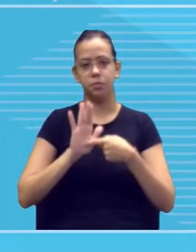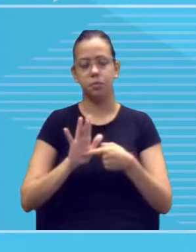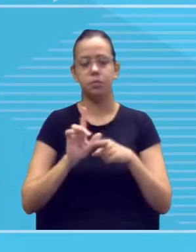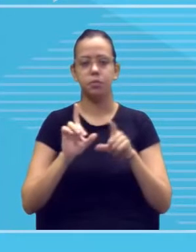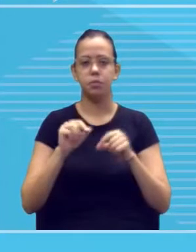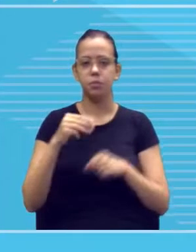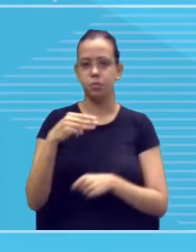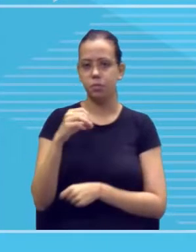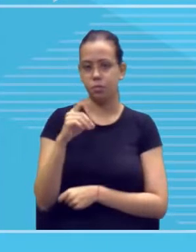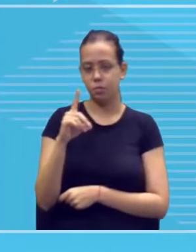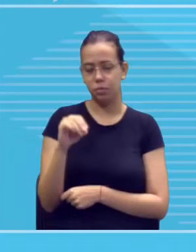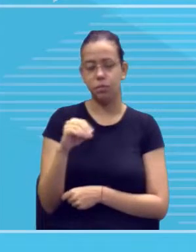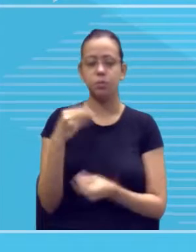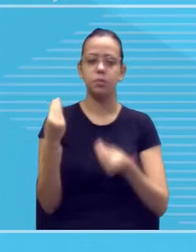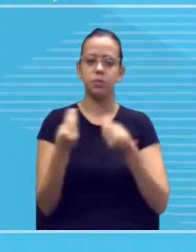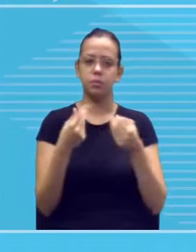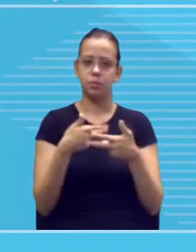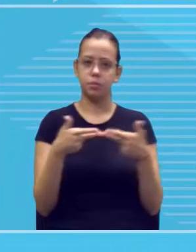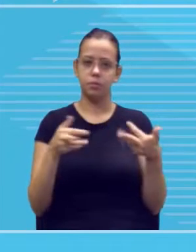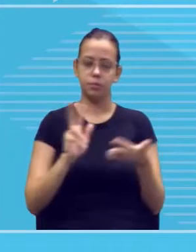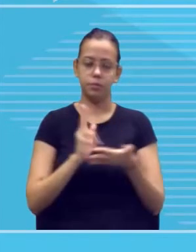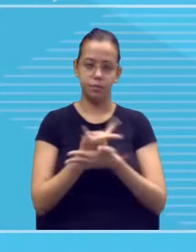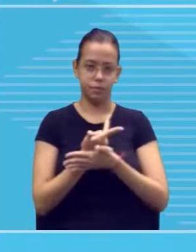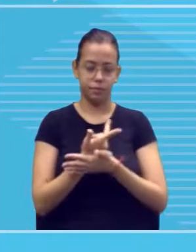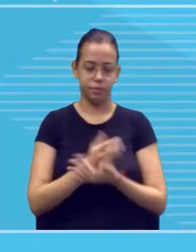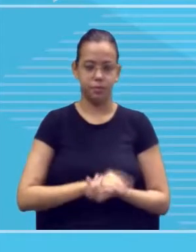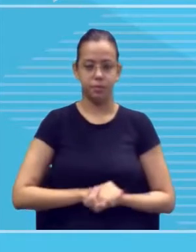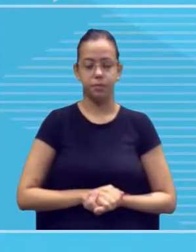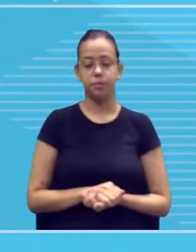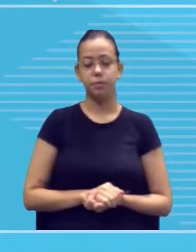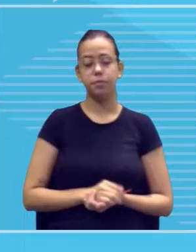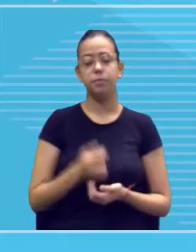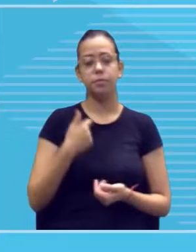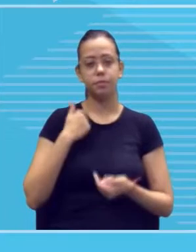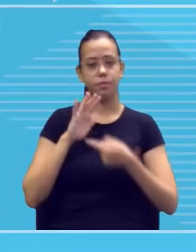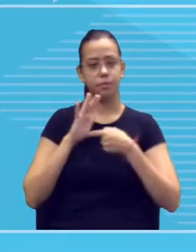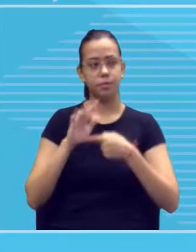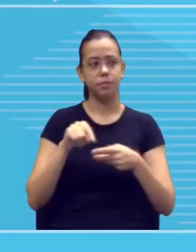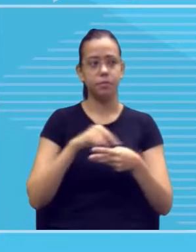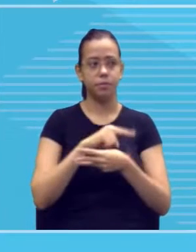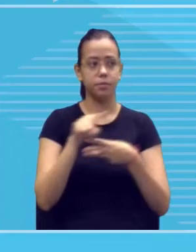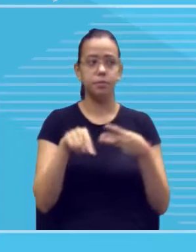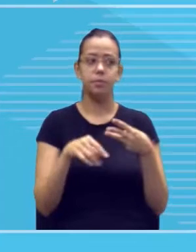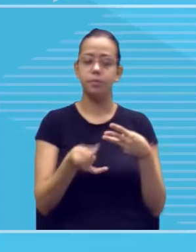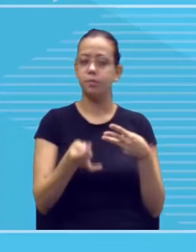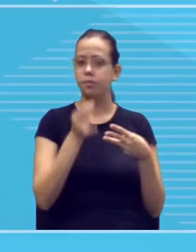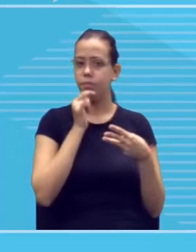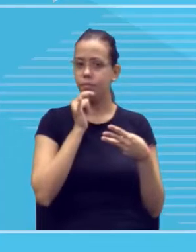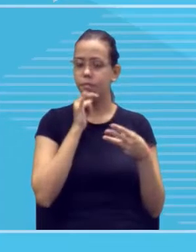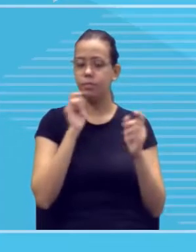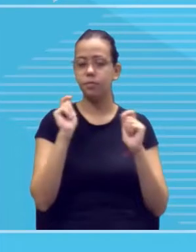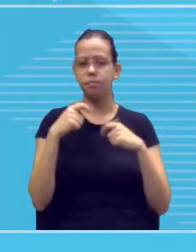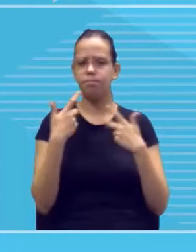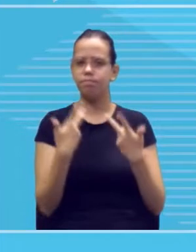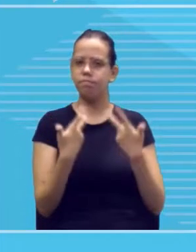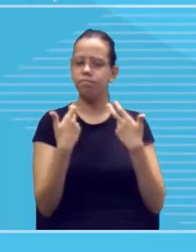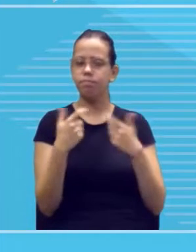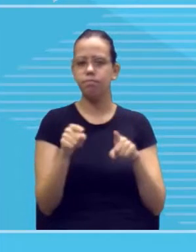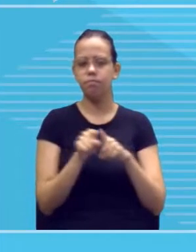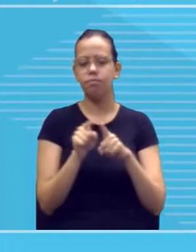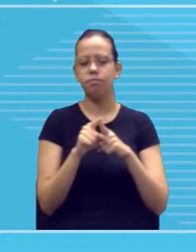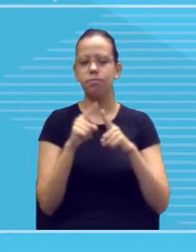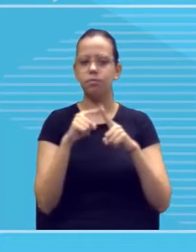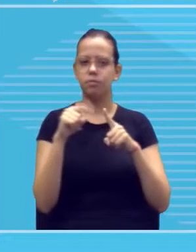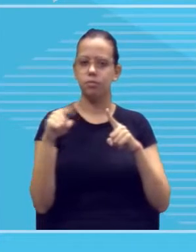o modo a maneira com que alguma coisa acontece eu trouxe aqui olha só três exemplos e você já consegue perceber também um